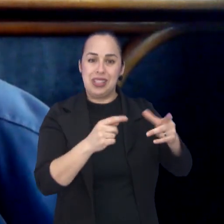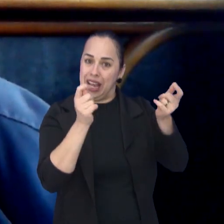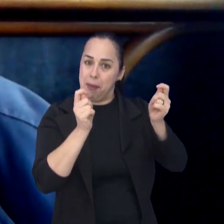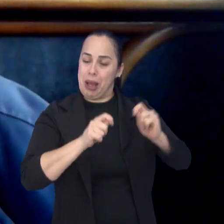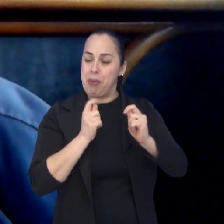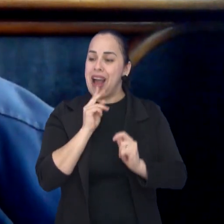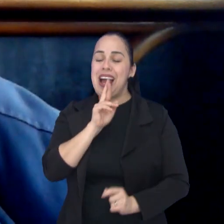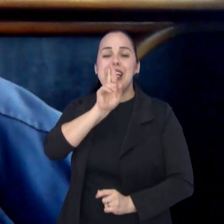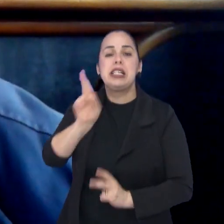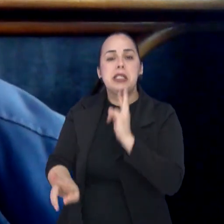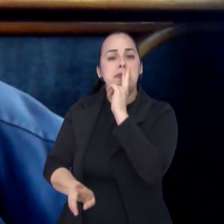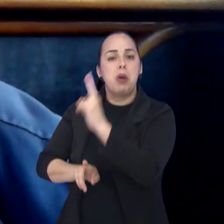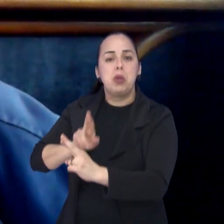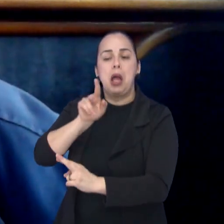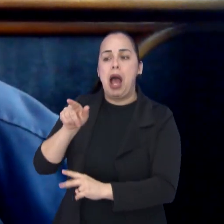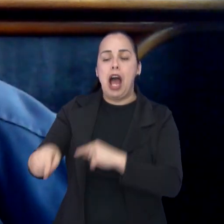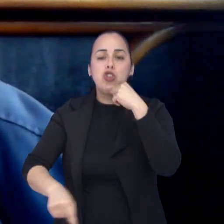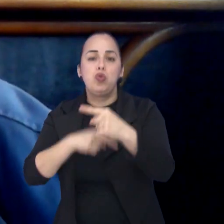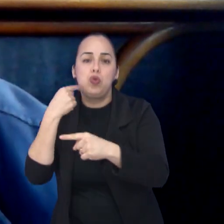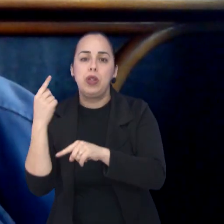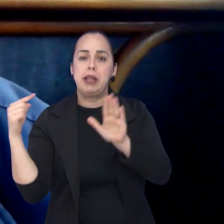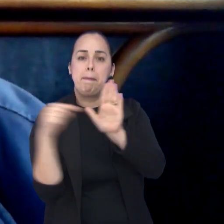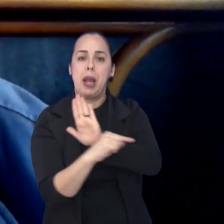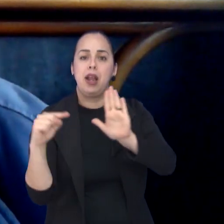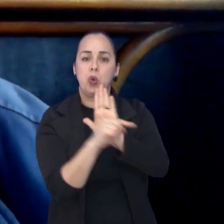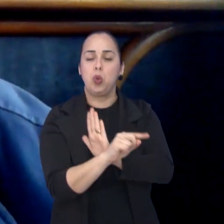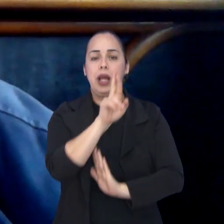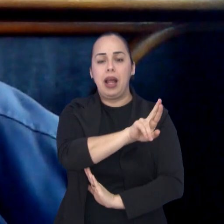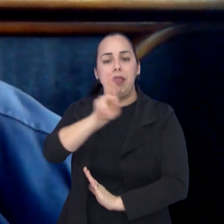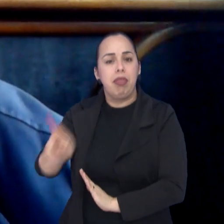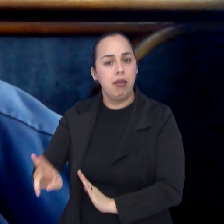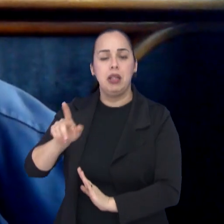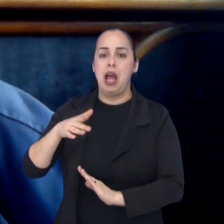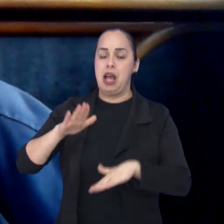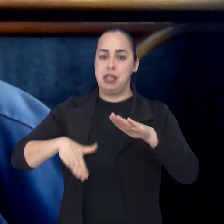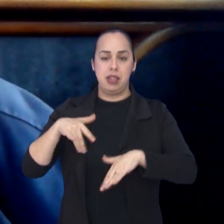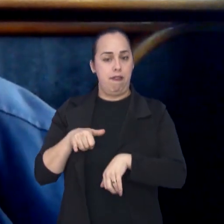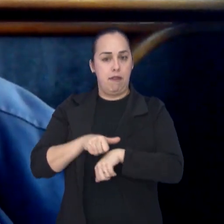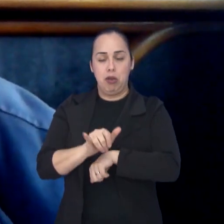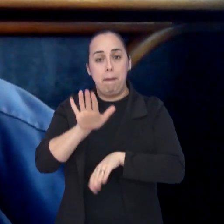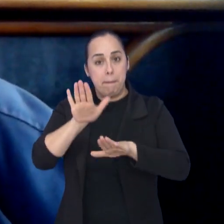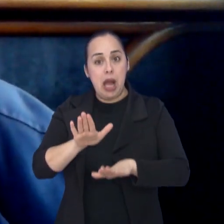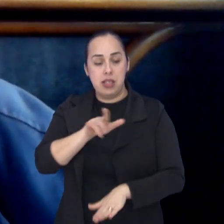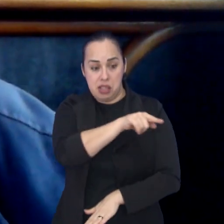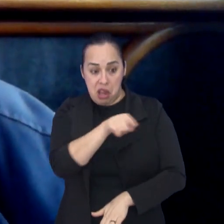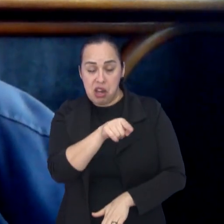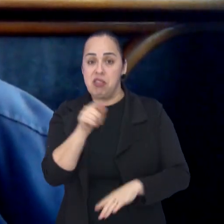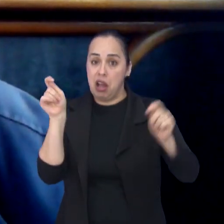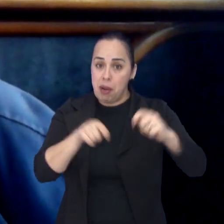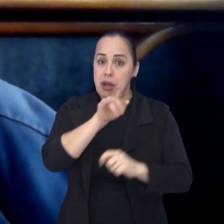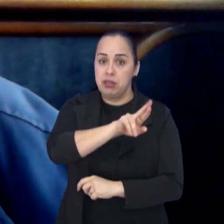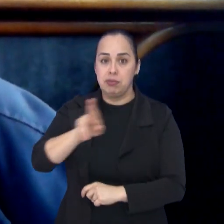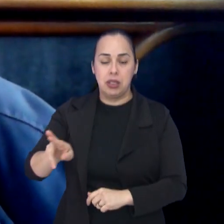responder o que a pessoa precisa. Mesmo que eu não esteja, eles têm esse conhecimento. Eu fico muito feliz por isso,